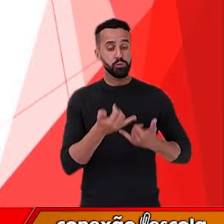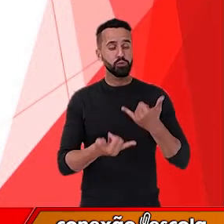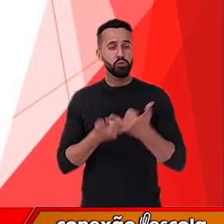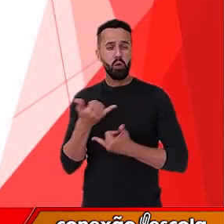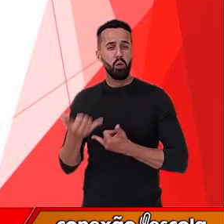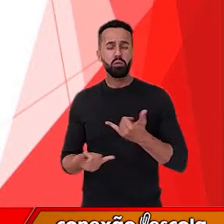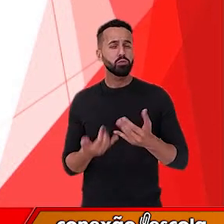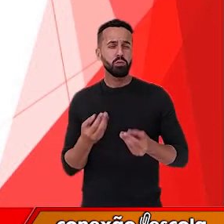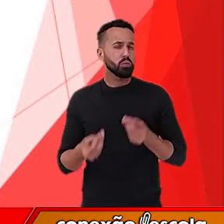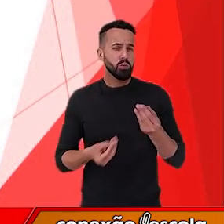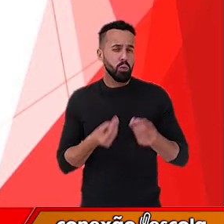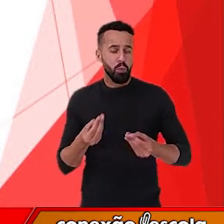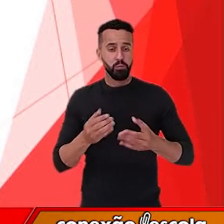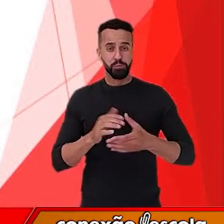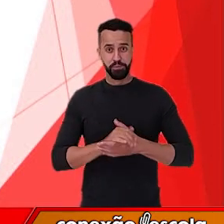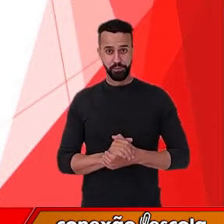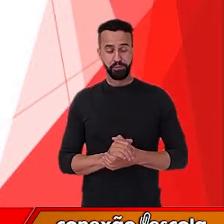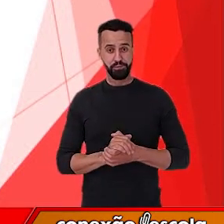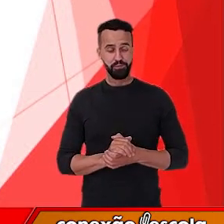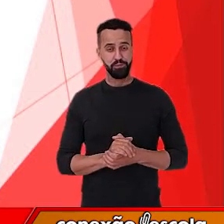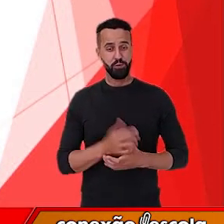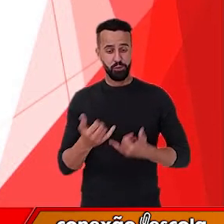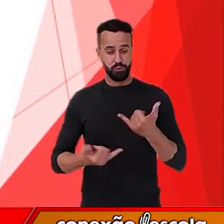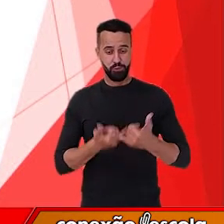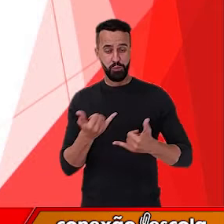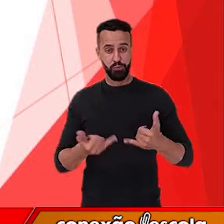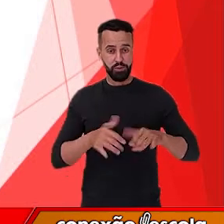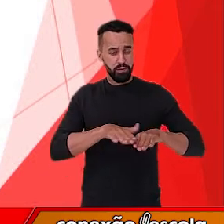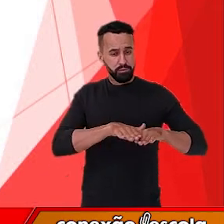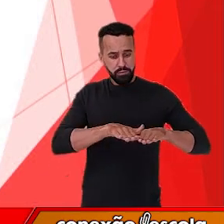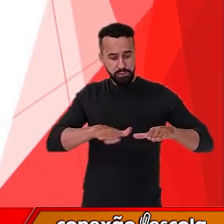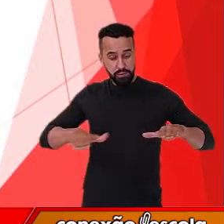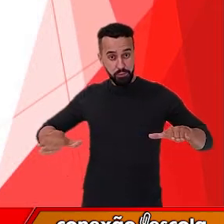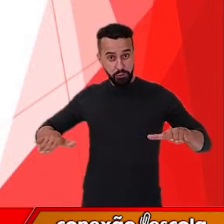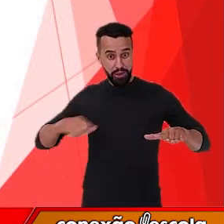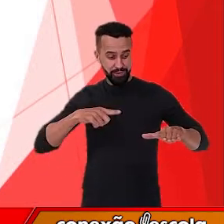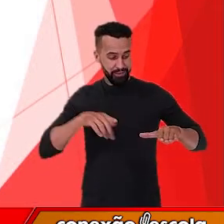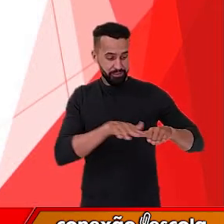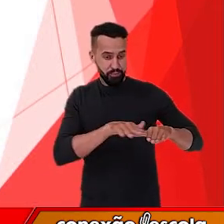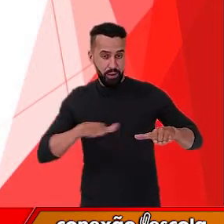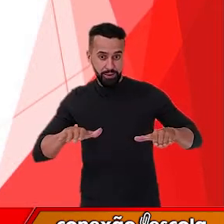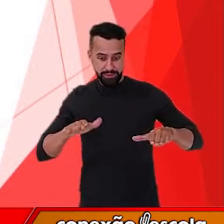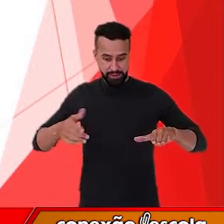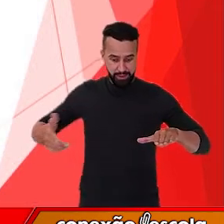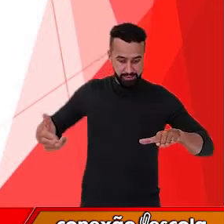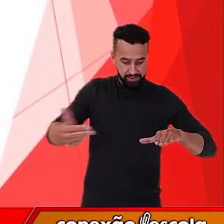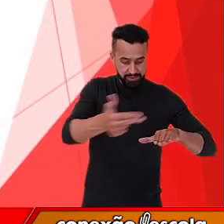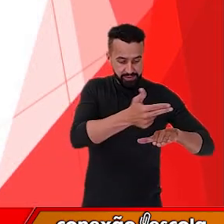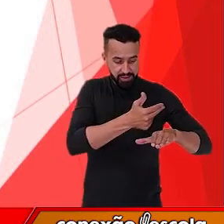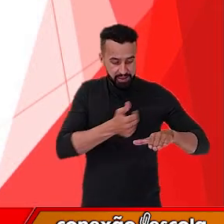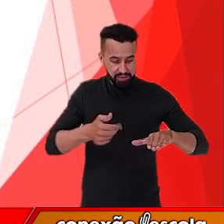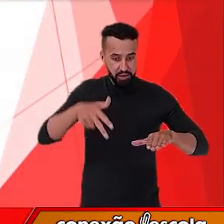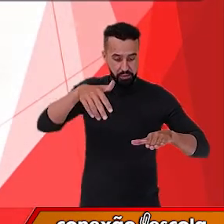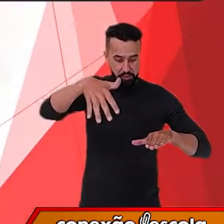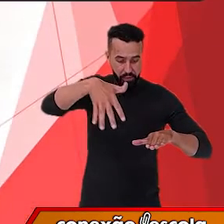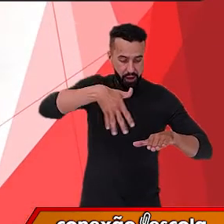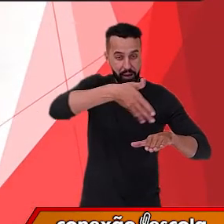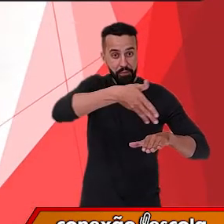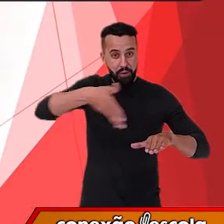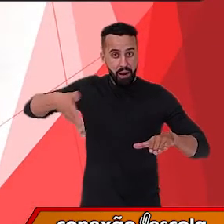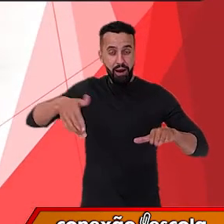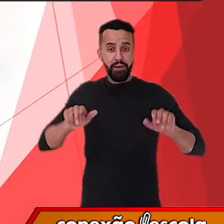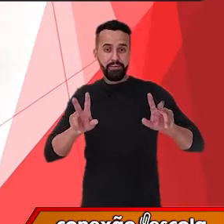divididos das seguintes formas: o jogo de tabuleiro padrão, que é o que tem aquela base desenhada, envolvida com o